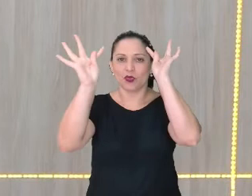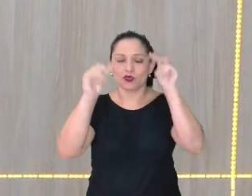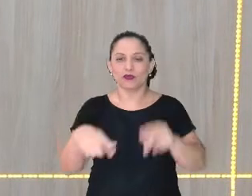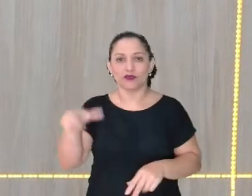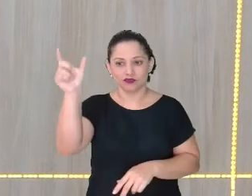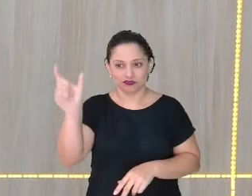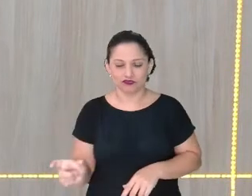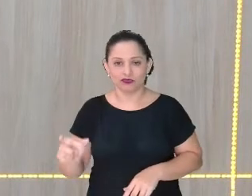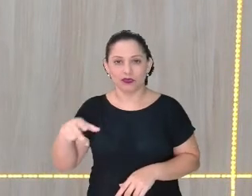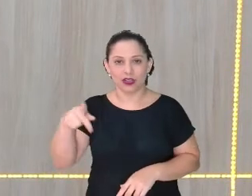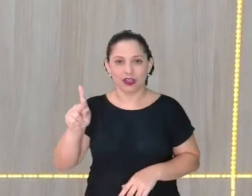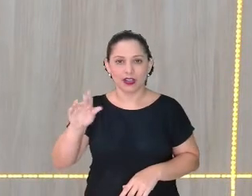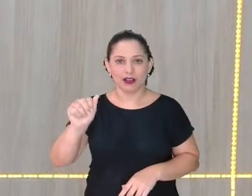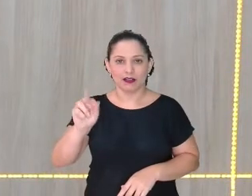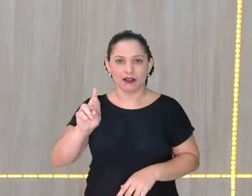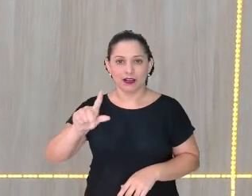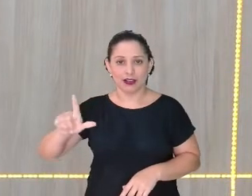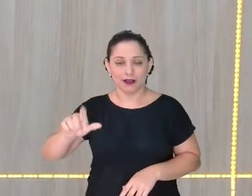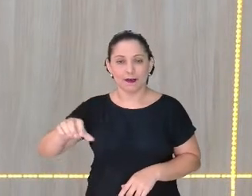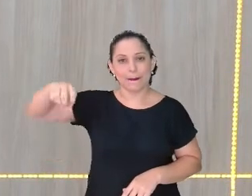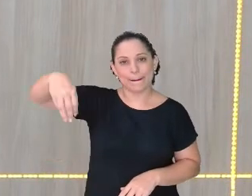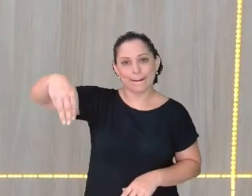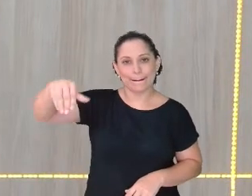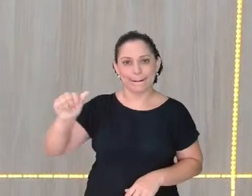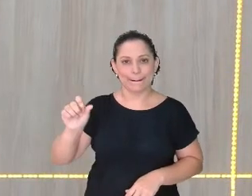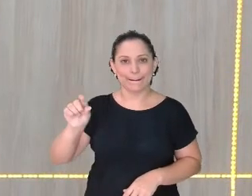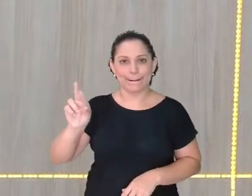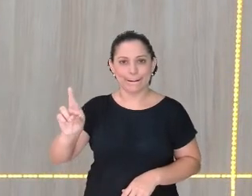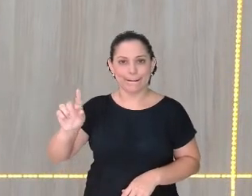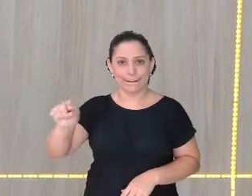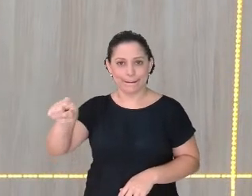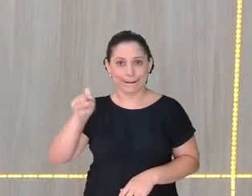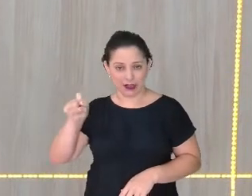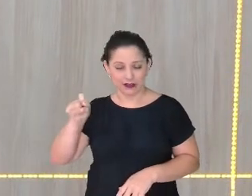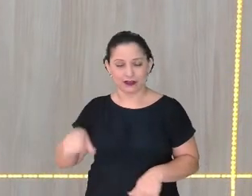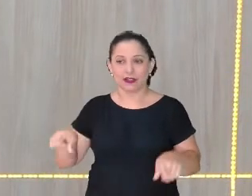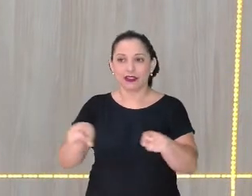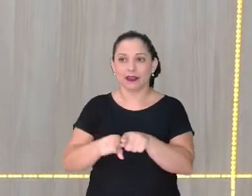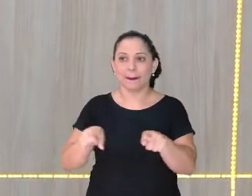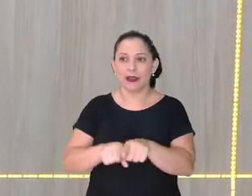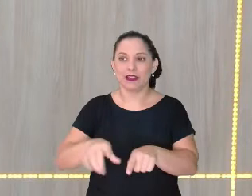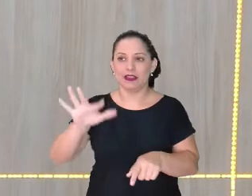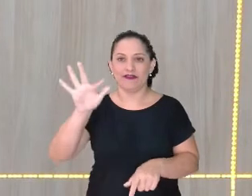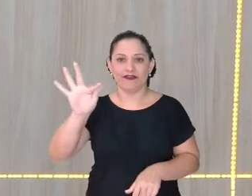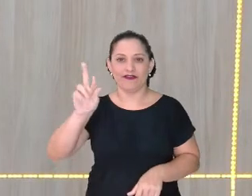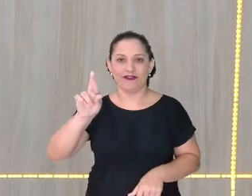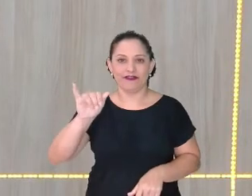Karl Marx e o seu colega Friedrich Engels, lá no século XIX,